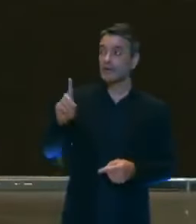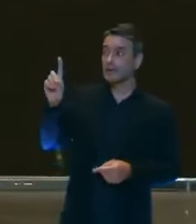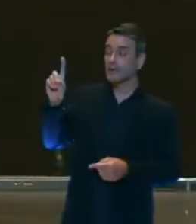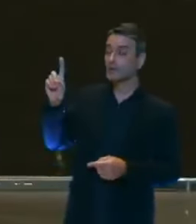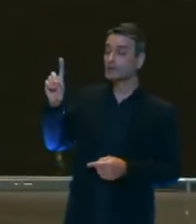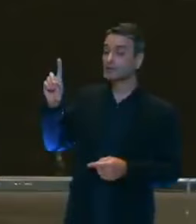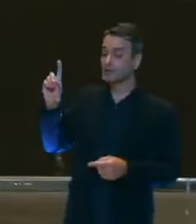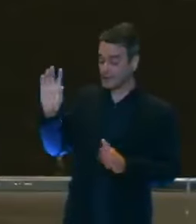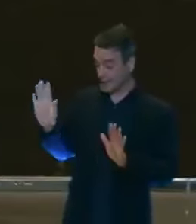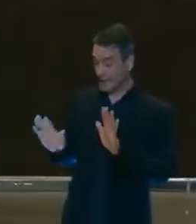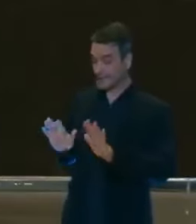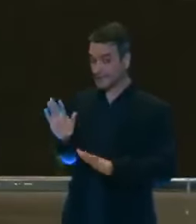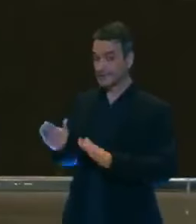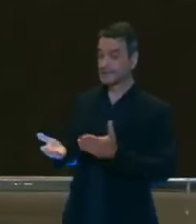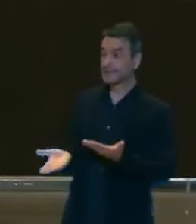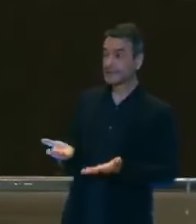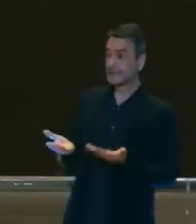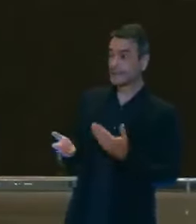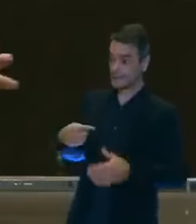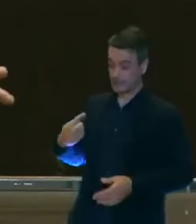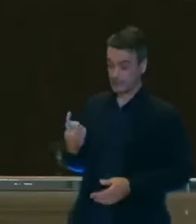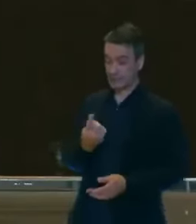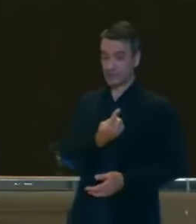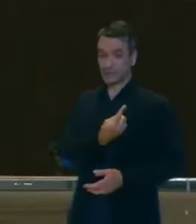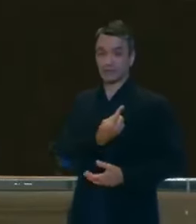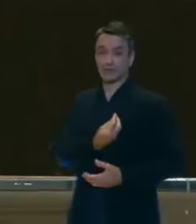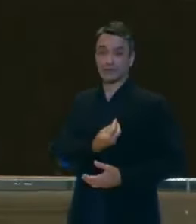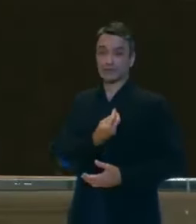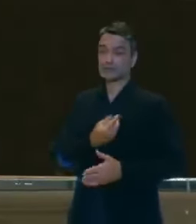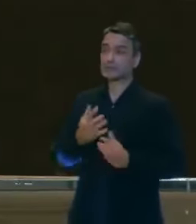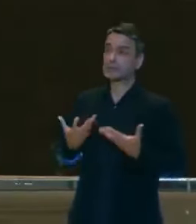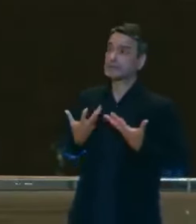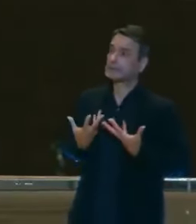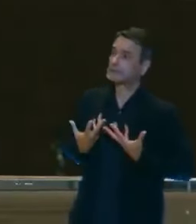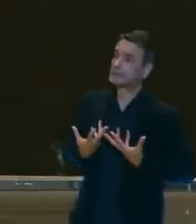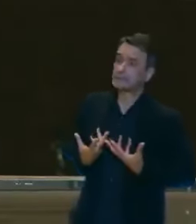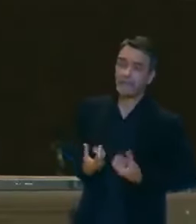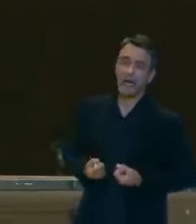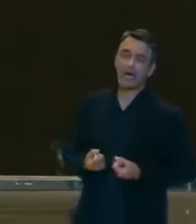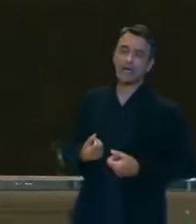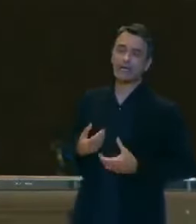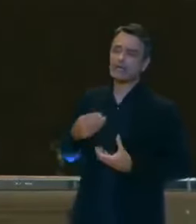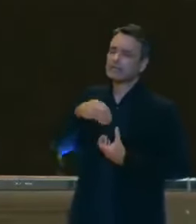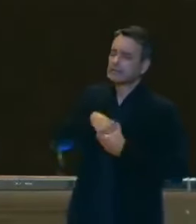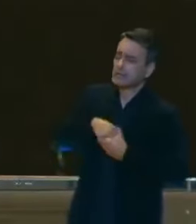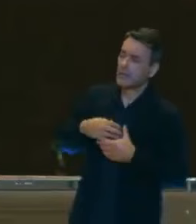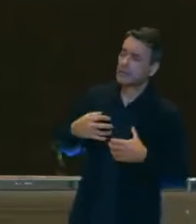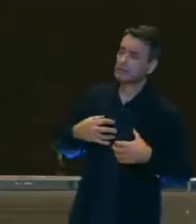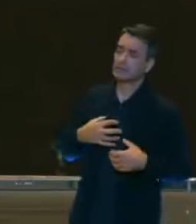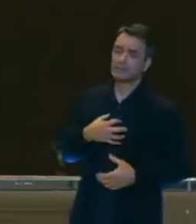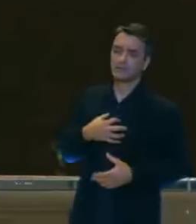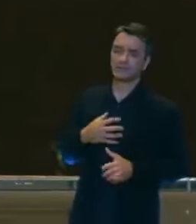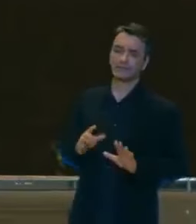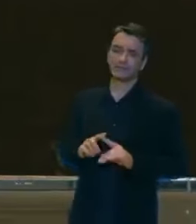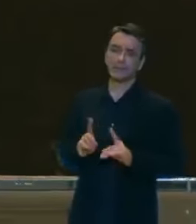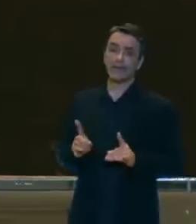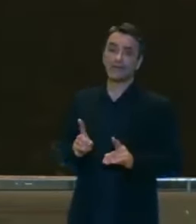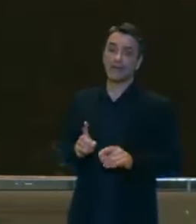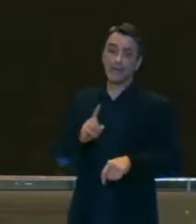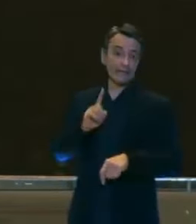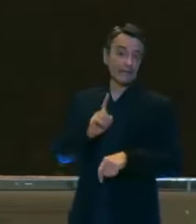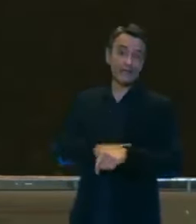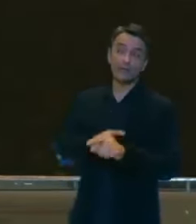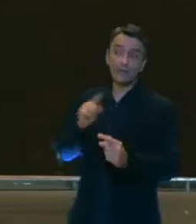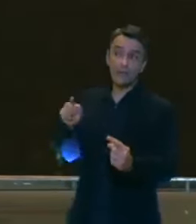uma voz que fala ao coração. E aqui nesse caso, essa voz fala sobre tempo e propósito.